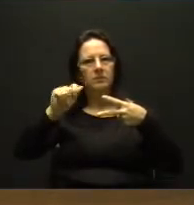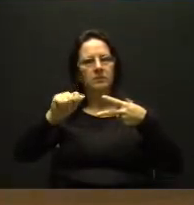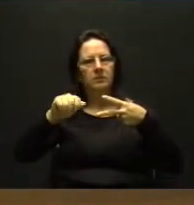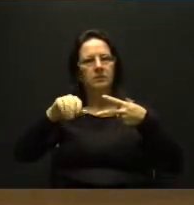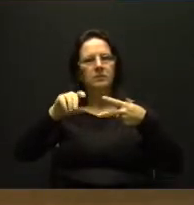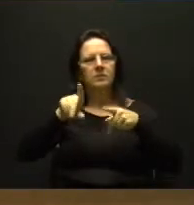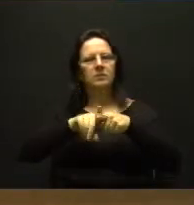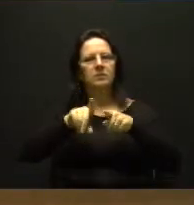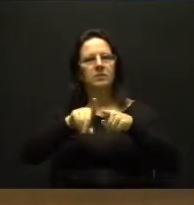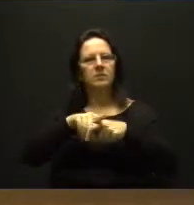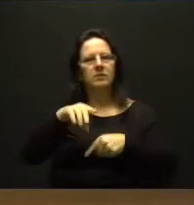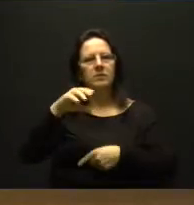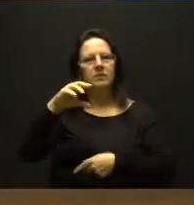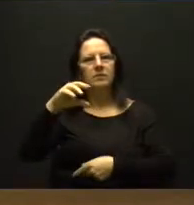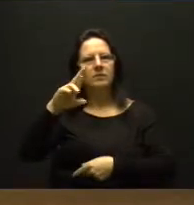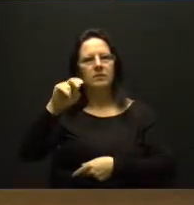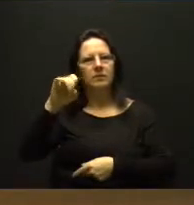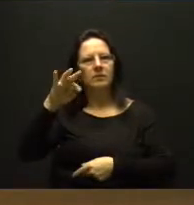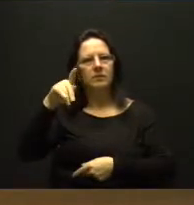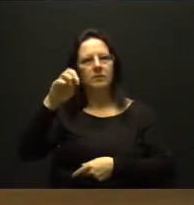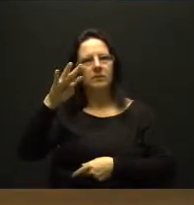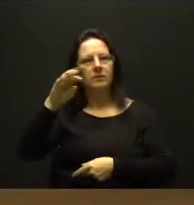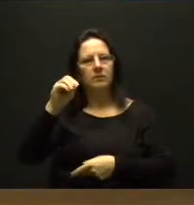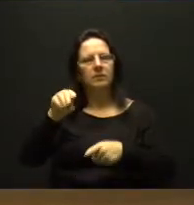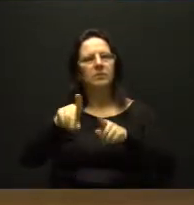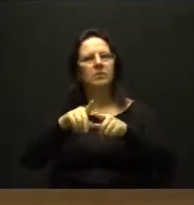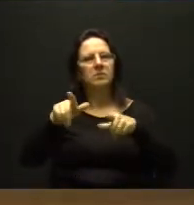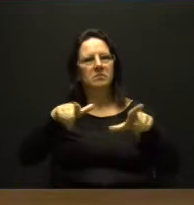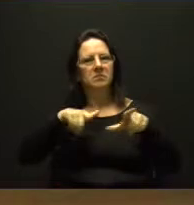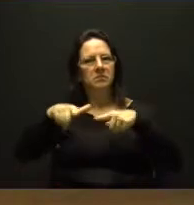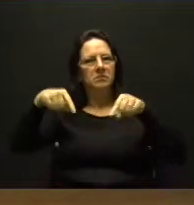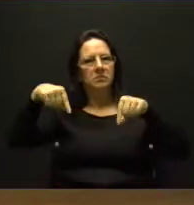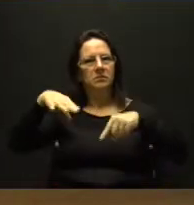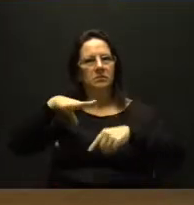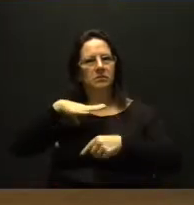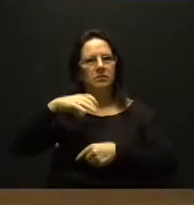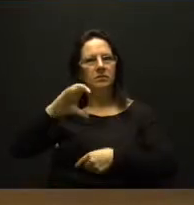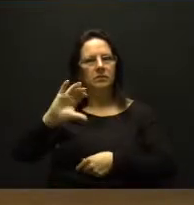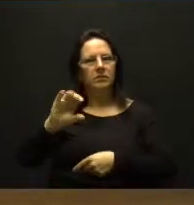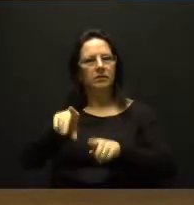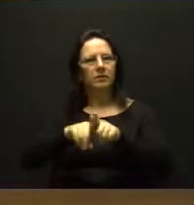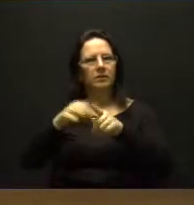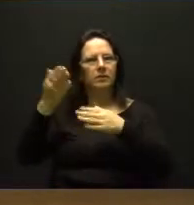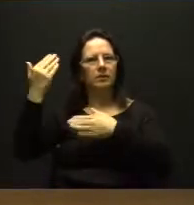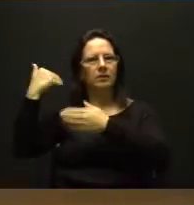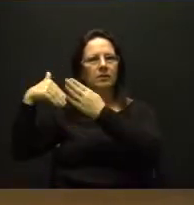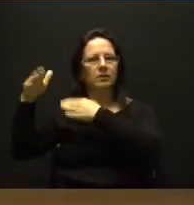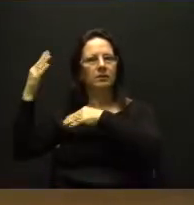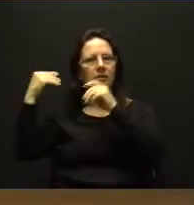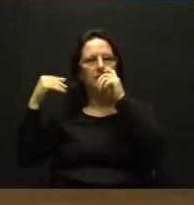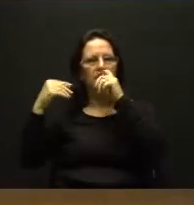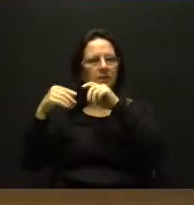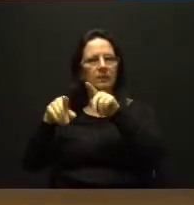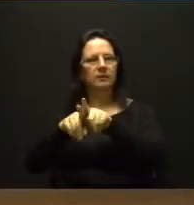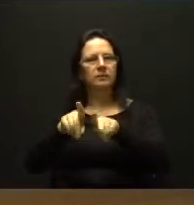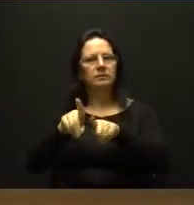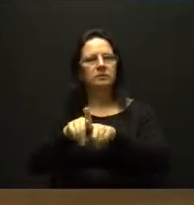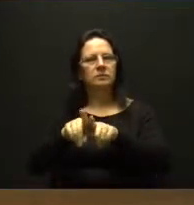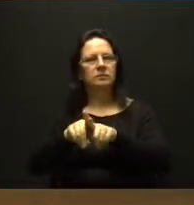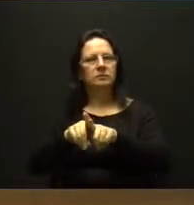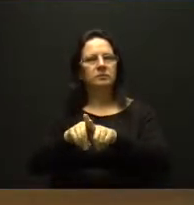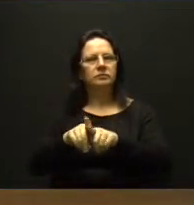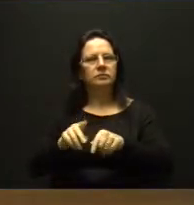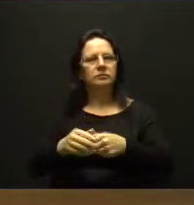que fizeram um belíssimo trabalho aqui em cubatão também que na gestão passada nós passamos lá almoçam na verdade vá